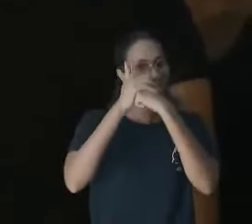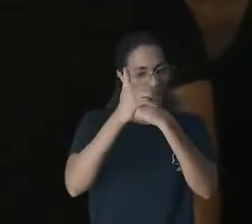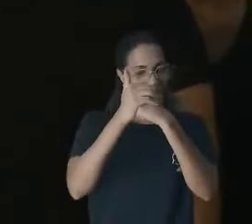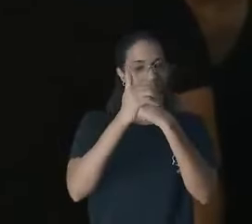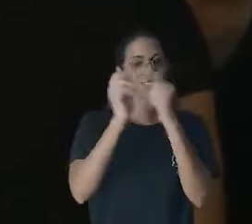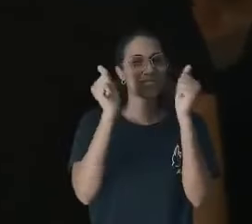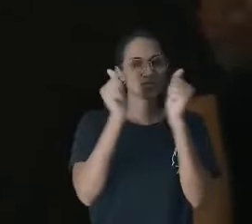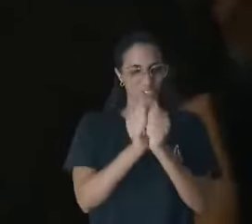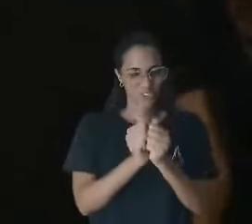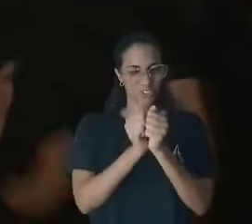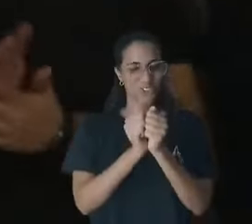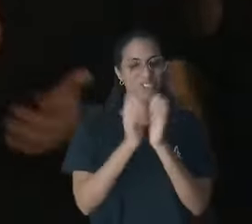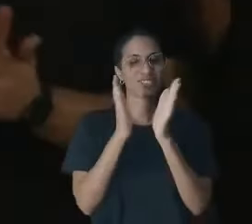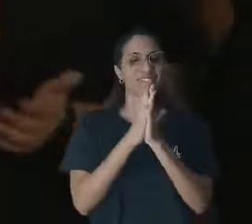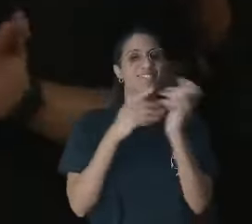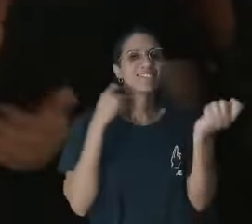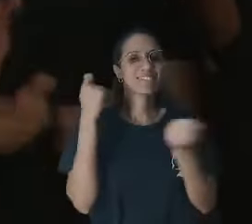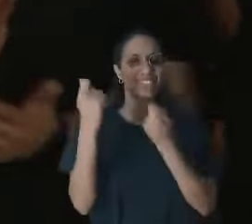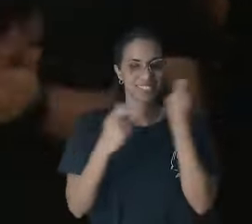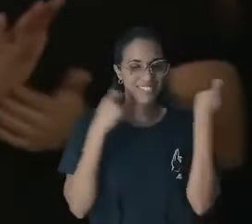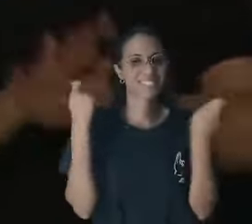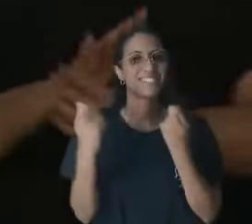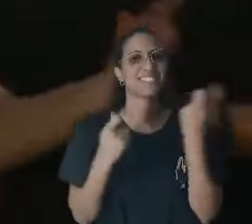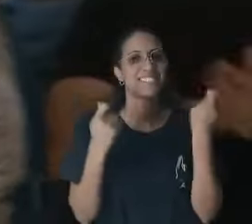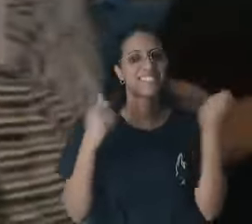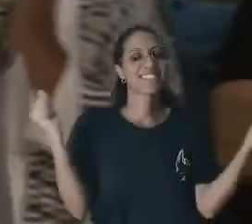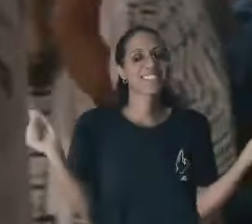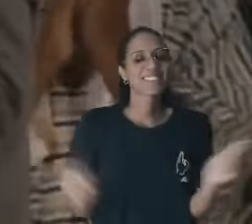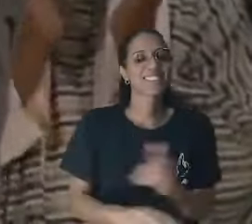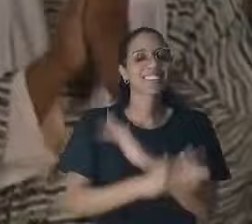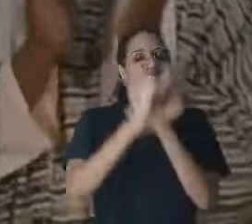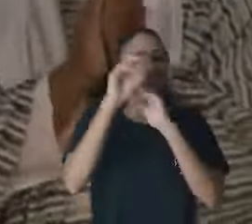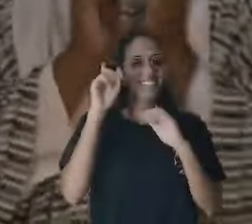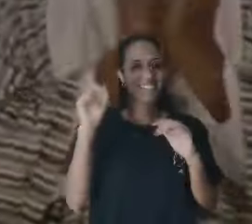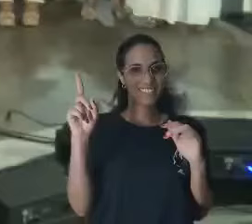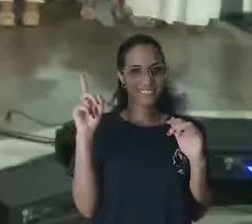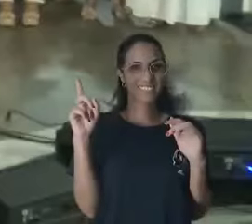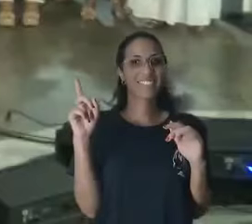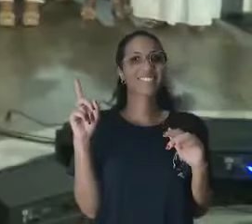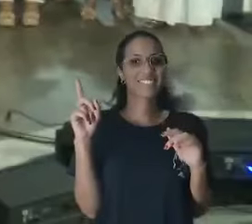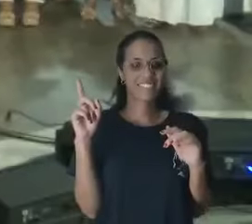e amém. Aleluia. Glória a Deus.